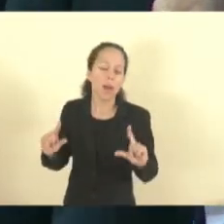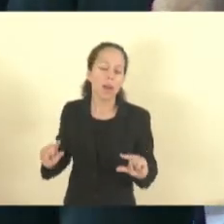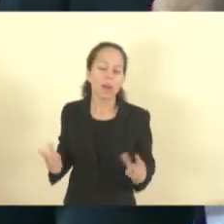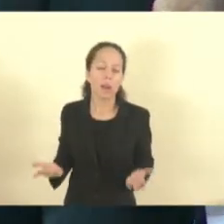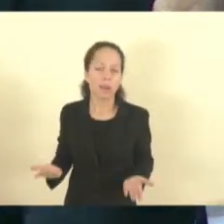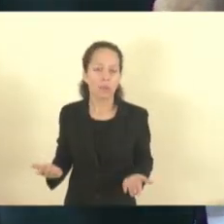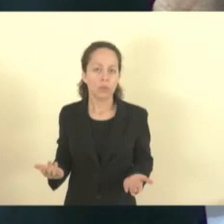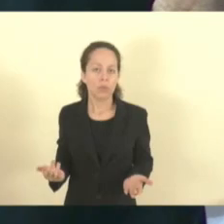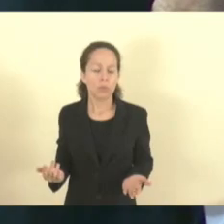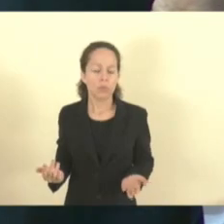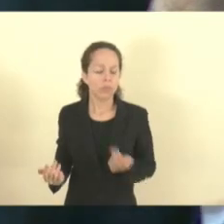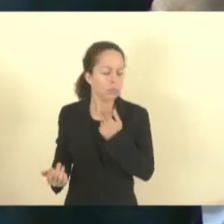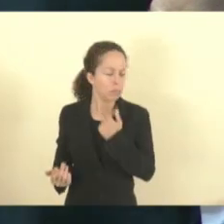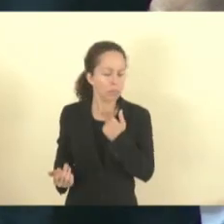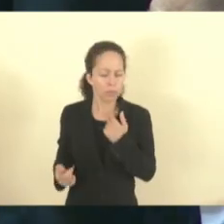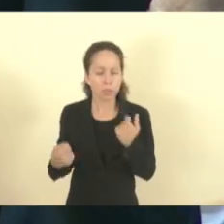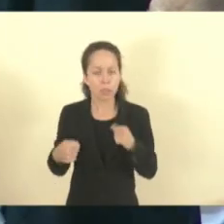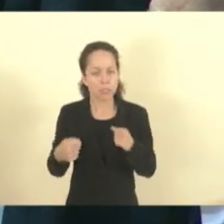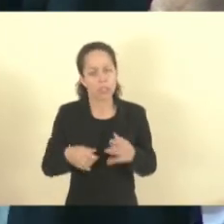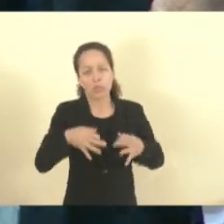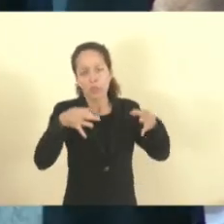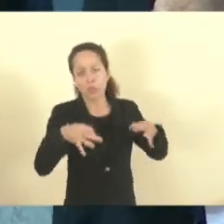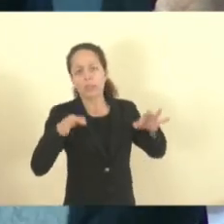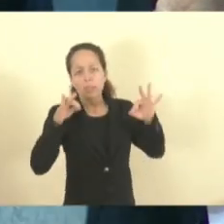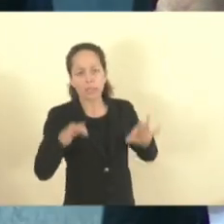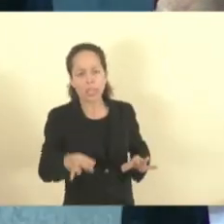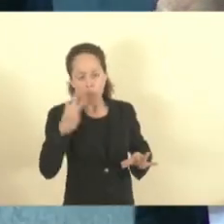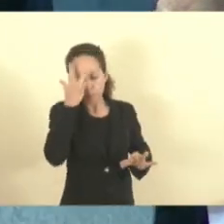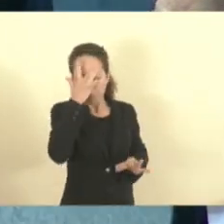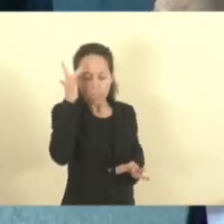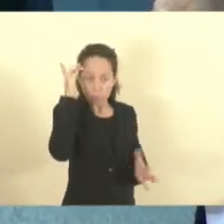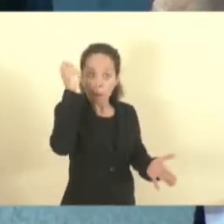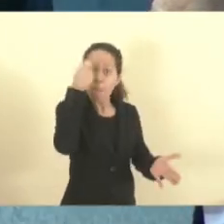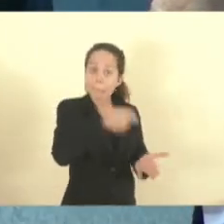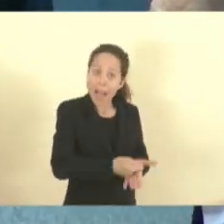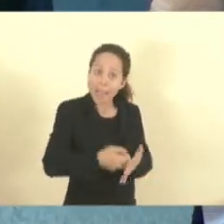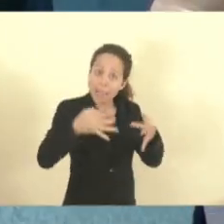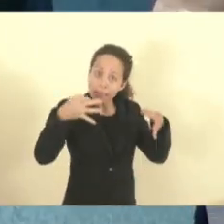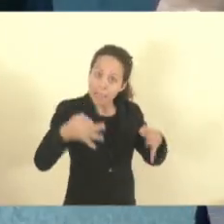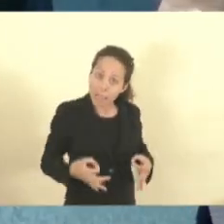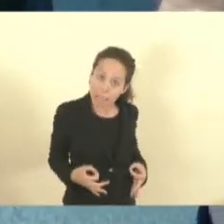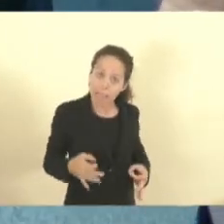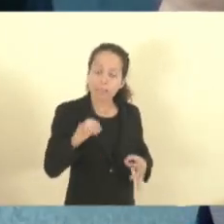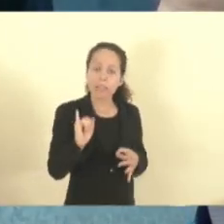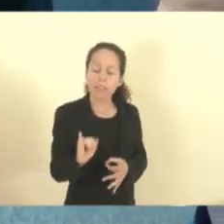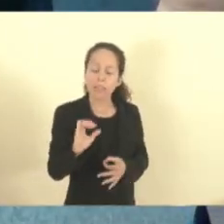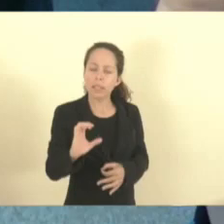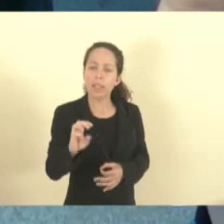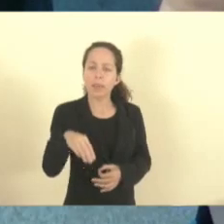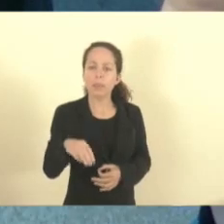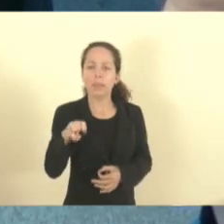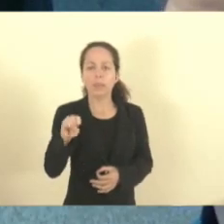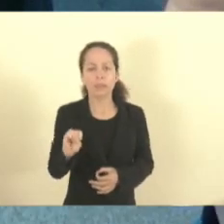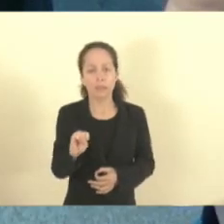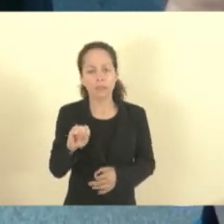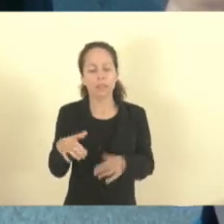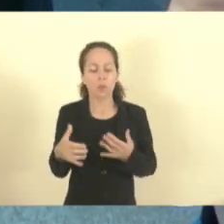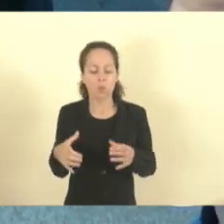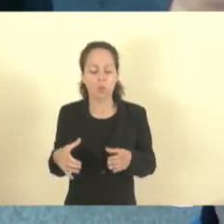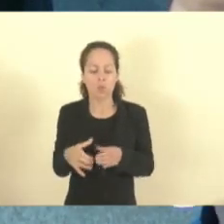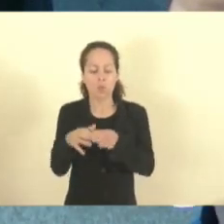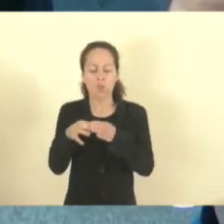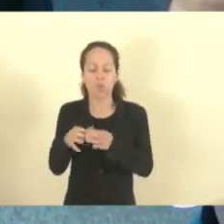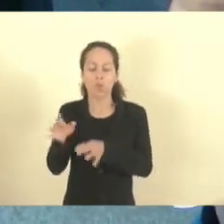tributária importante para o empresário que é adimplente com as suas obrigações tributárias. Portanto, na Comissão de